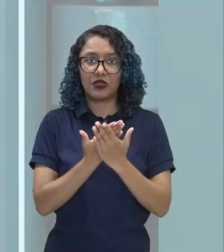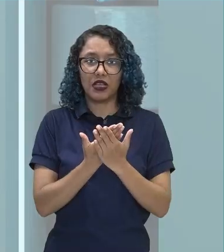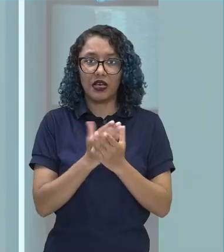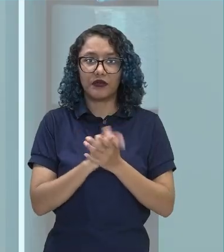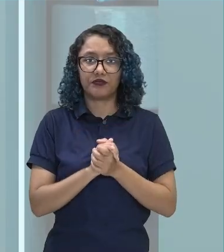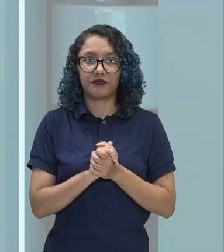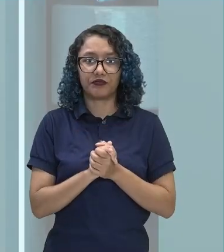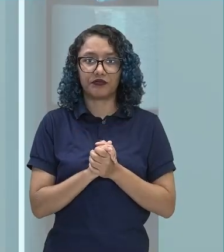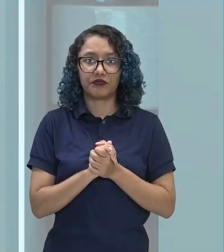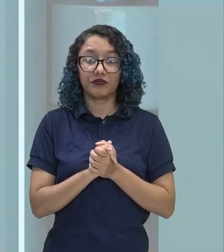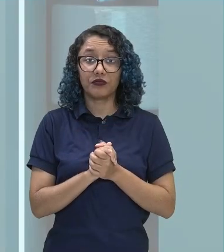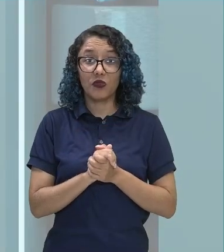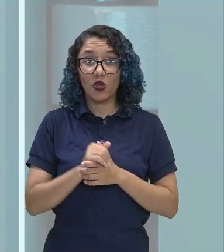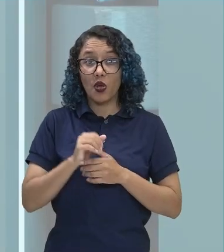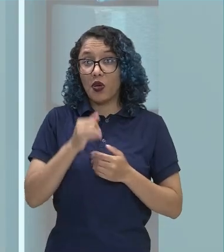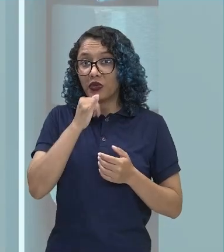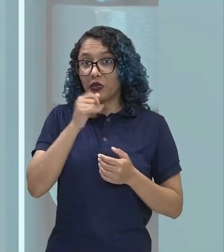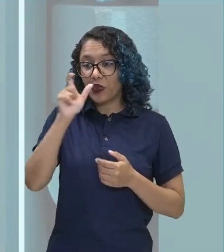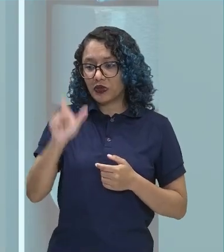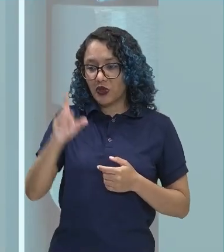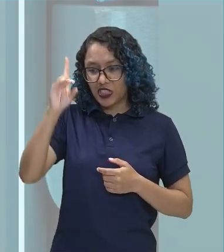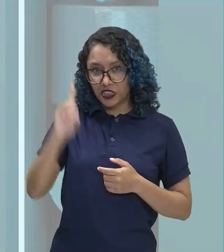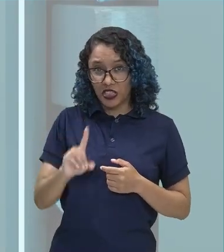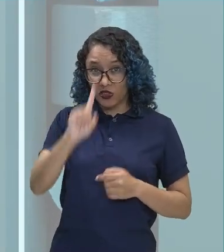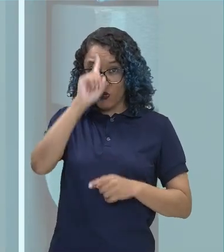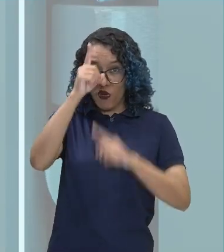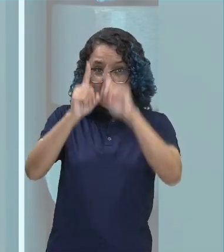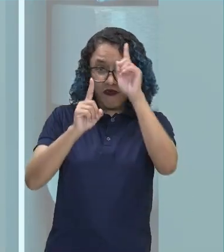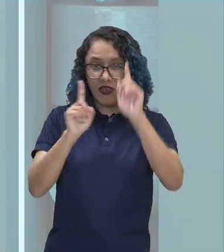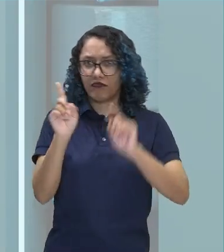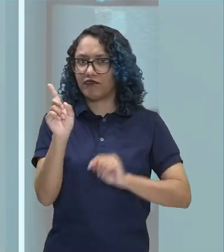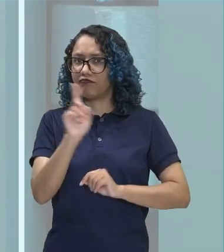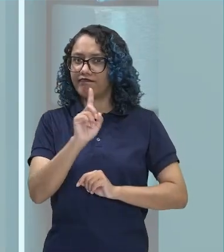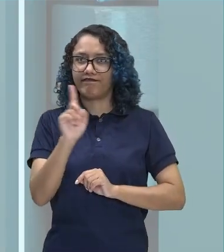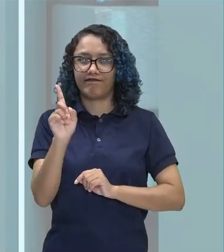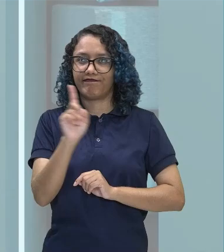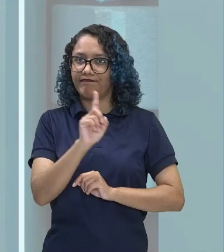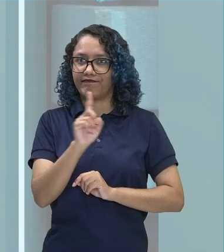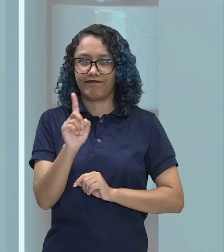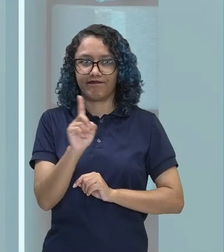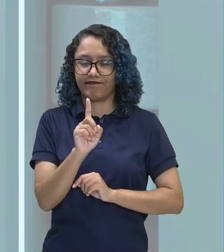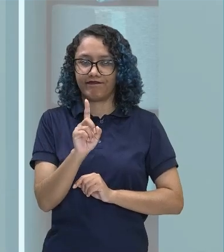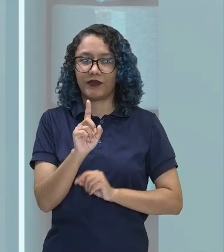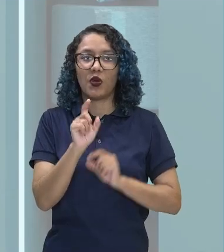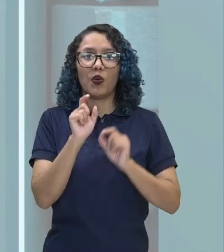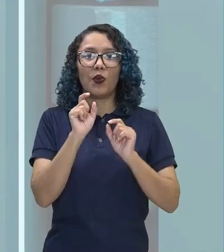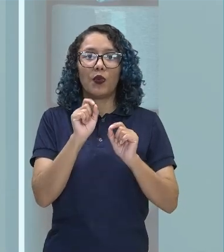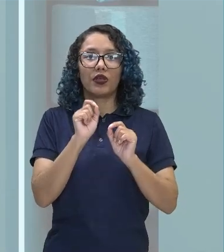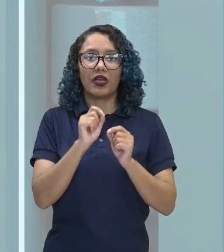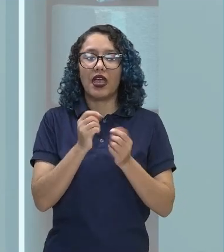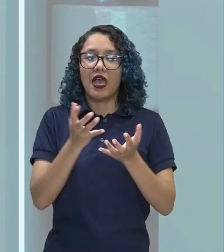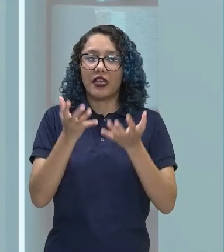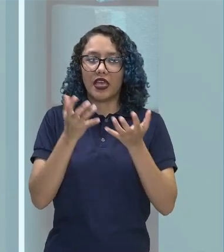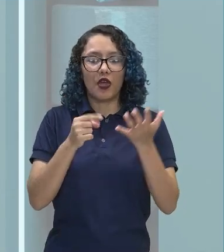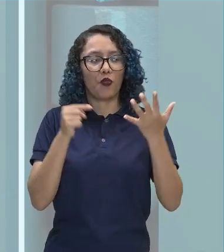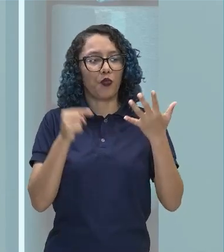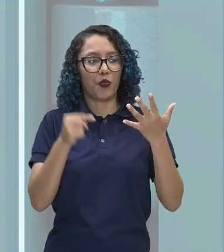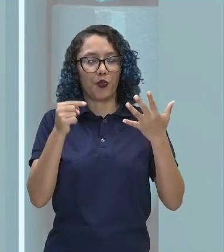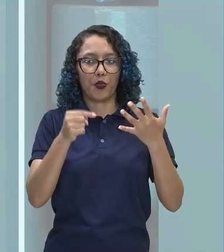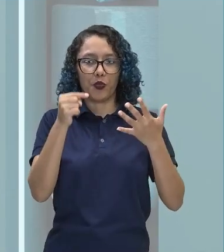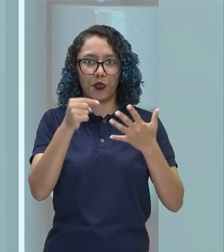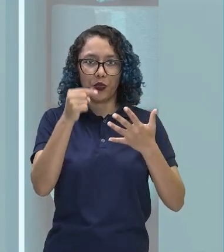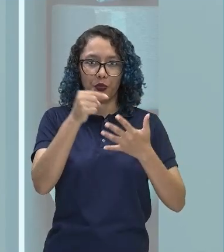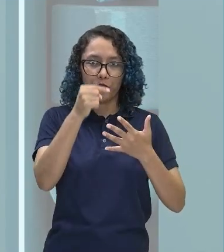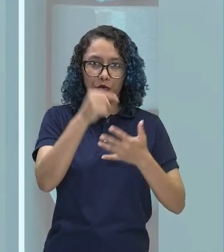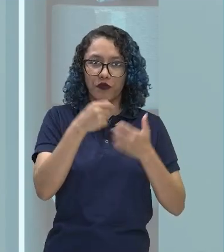cabeça do diretor, por exemplo. Ele vai dizer, não, eu vou querer isso, que aconteça isso na minha escola, vou falar